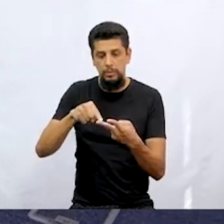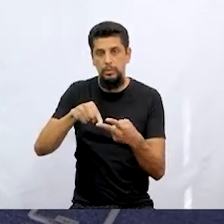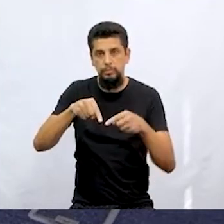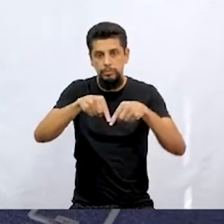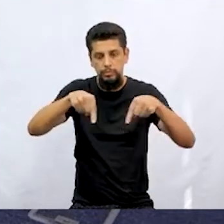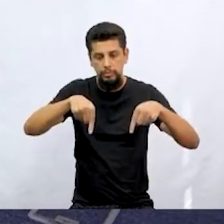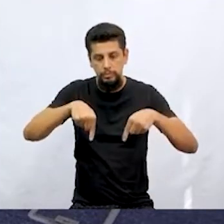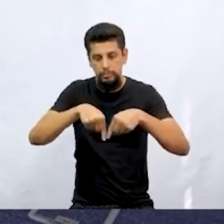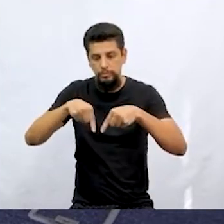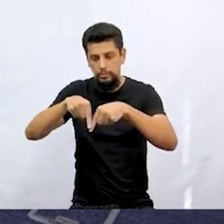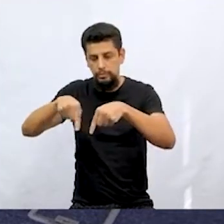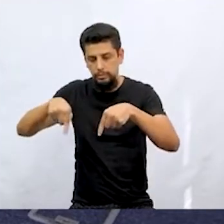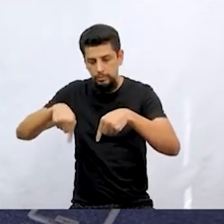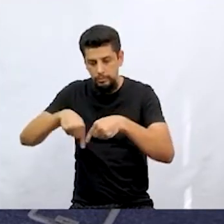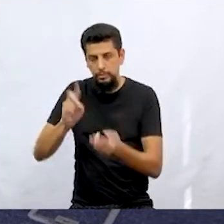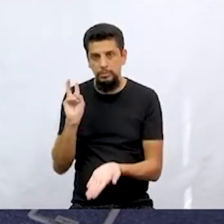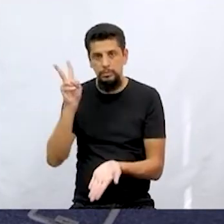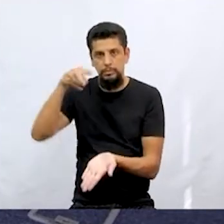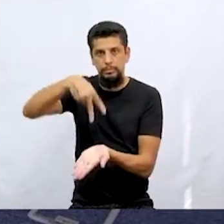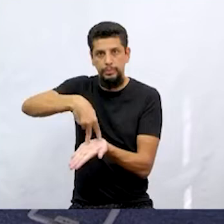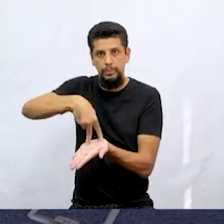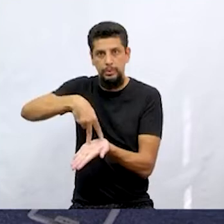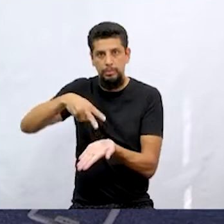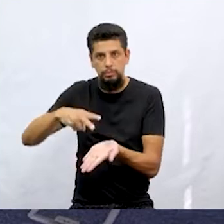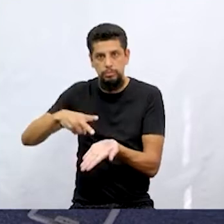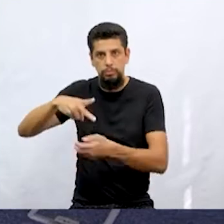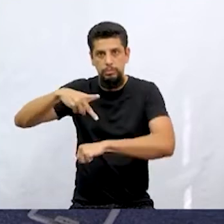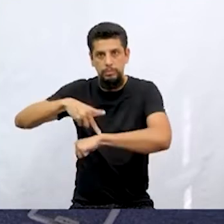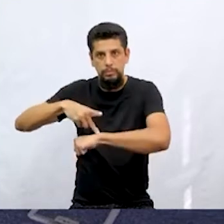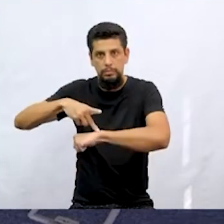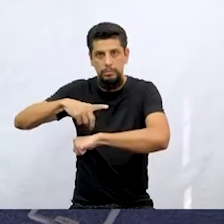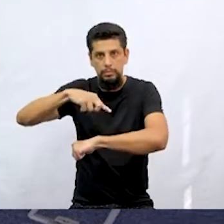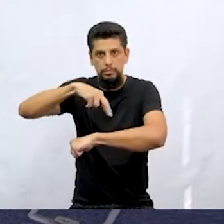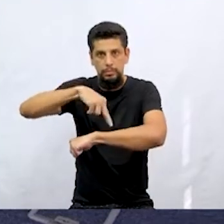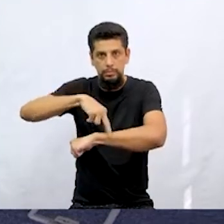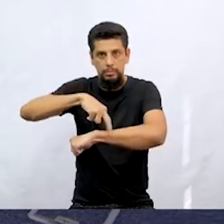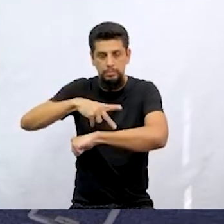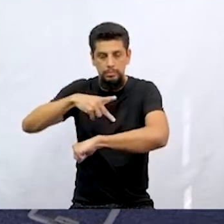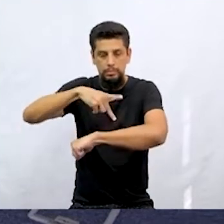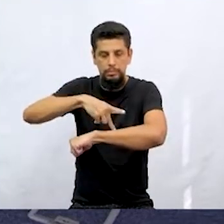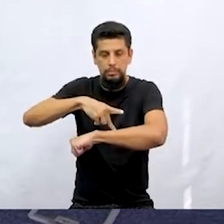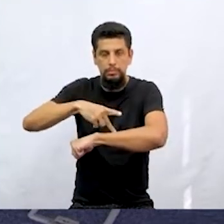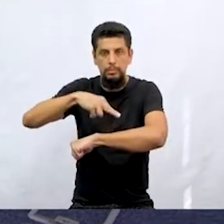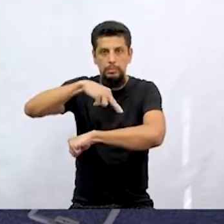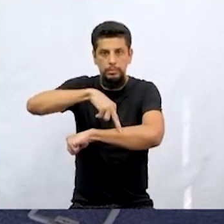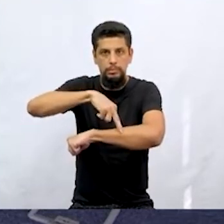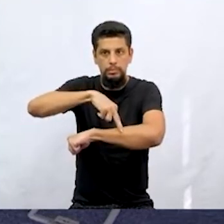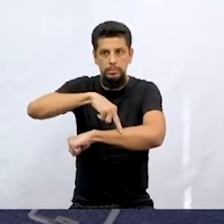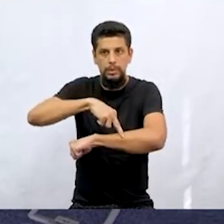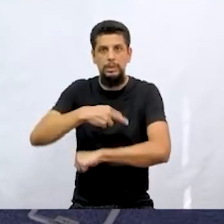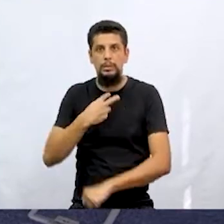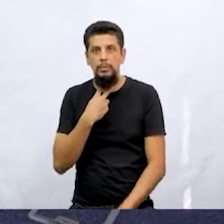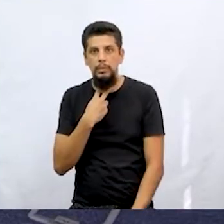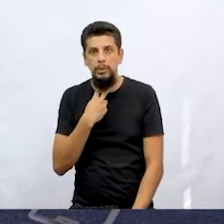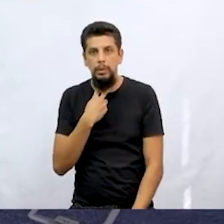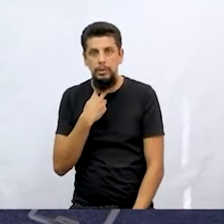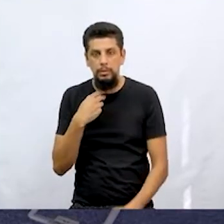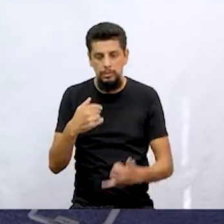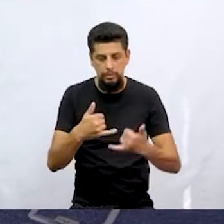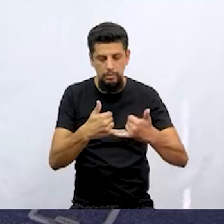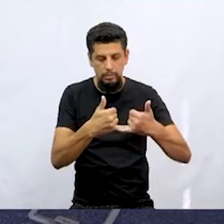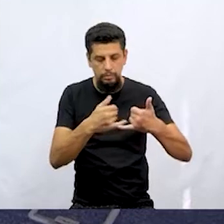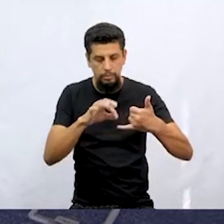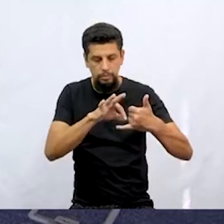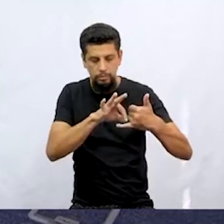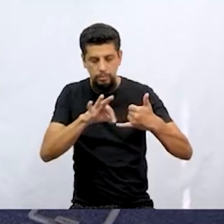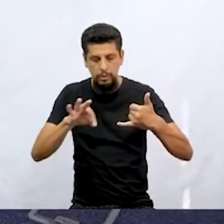os dois de uma vez só. De uma vez só. Certo? Isso eu tenho que ir pulando. E aonde ficar a minha pedrinha, eu não posso colocar o